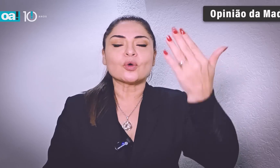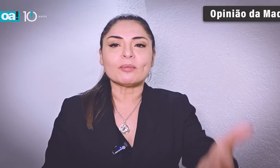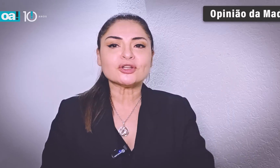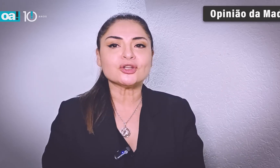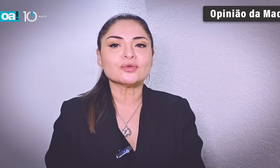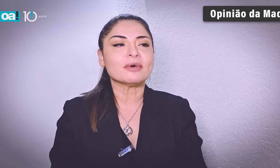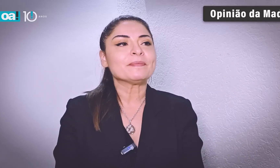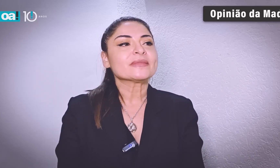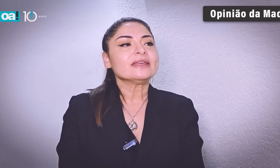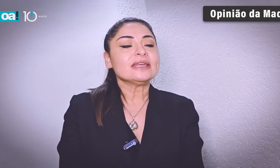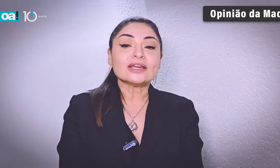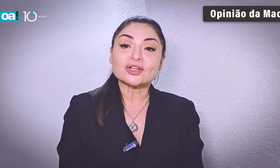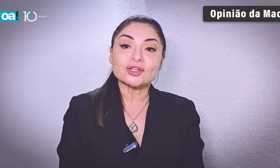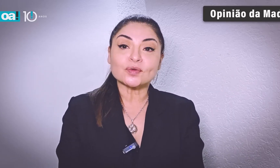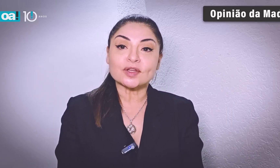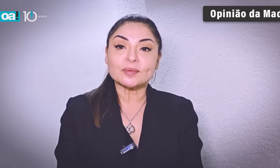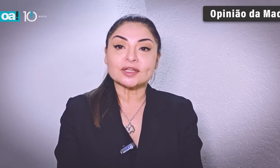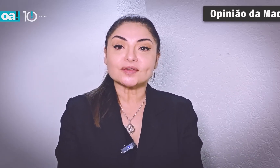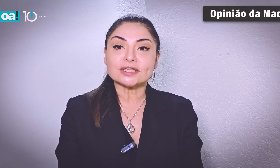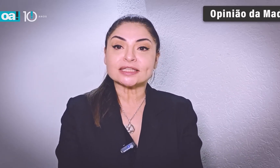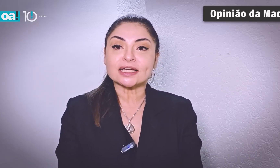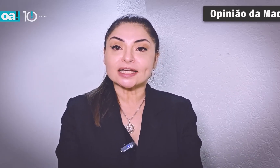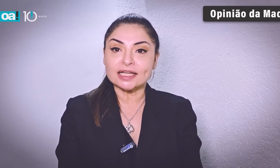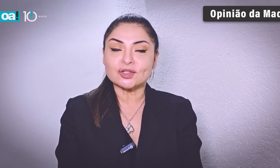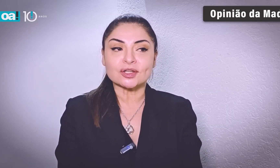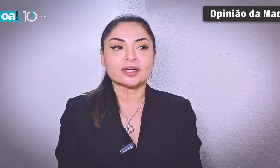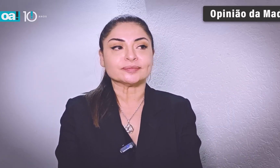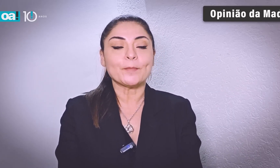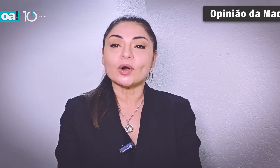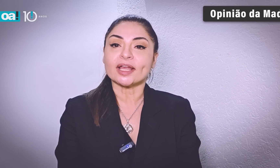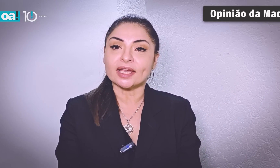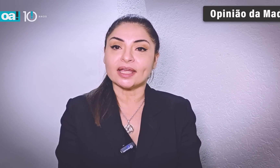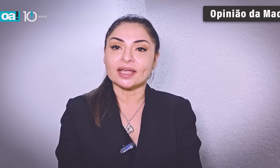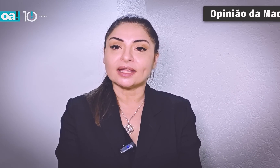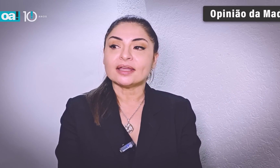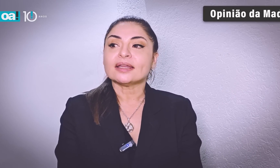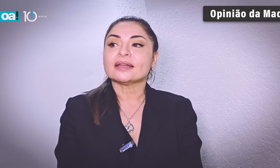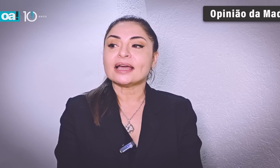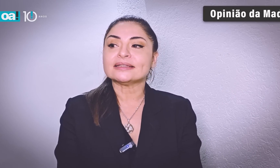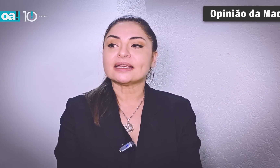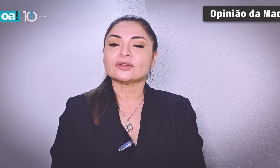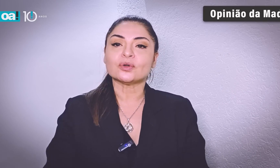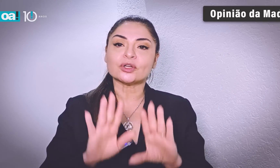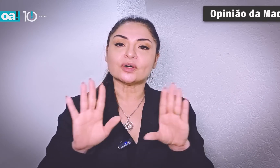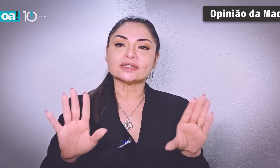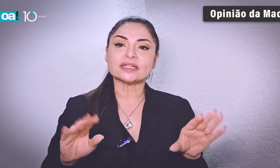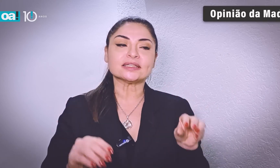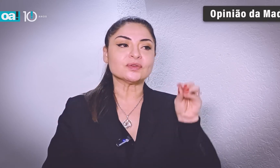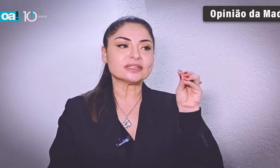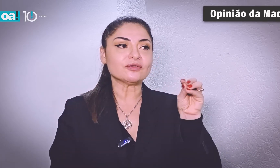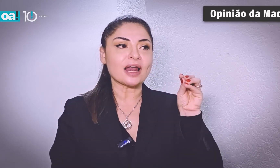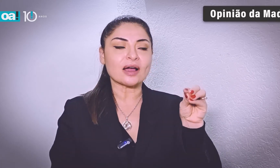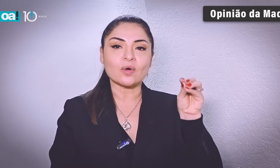também, ficou uma Dilma. E a gente não tem muitas vezes essa crítica, porque na esquerda virou um negócio